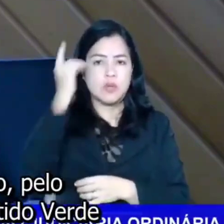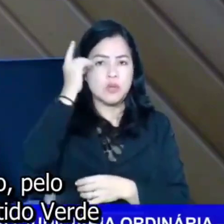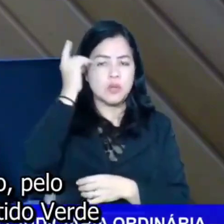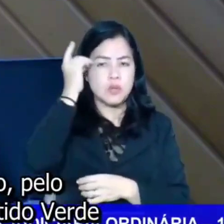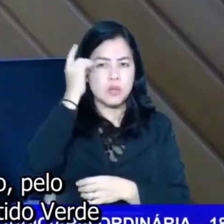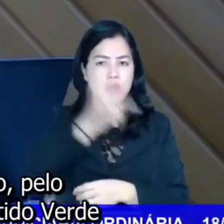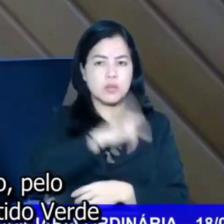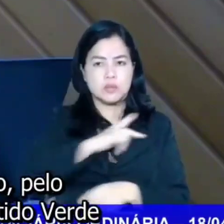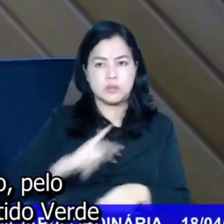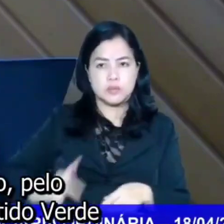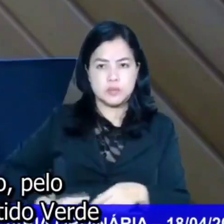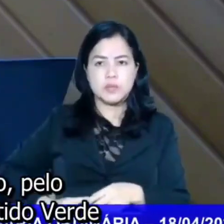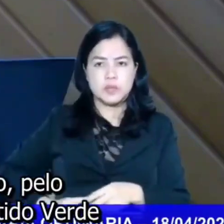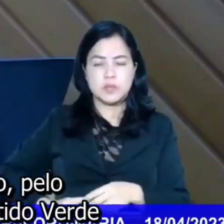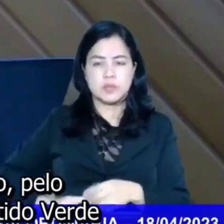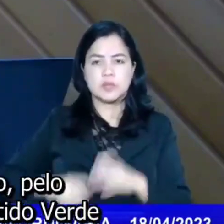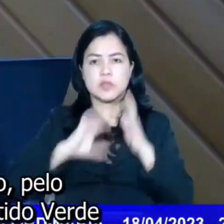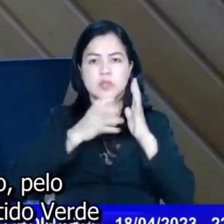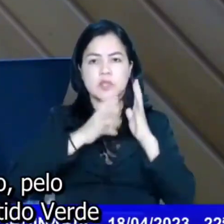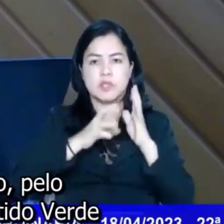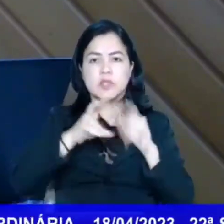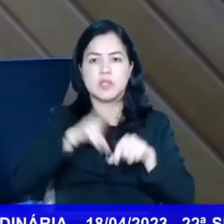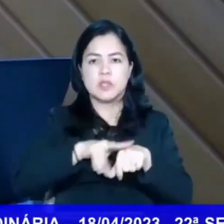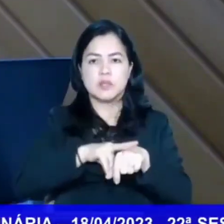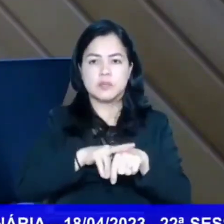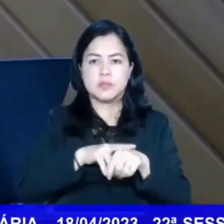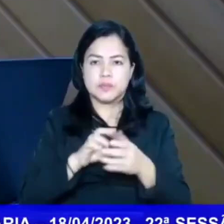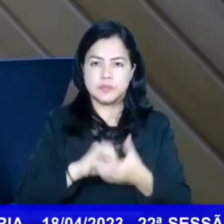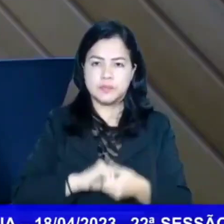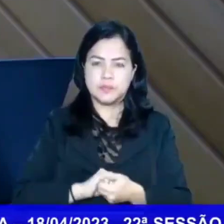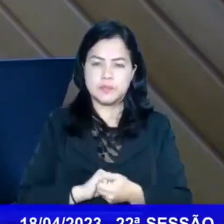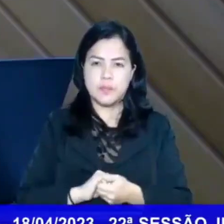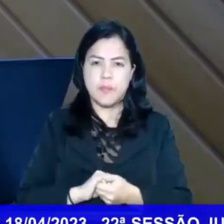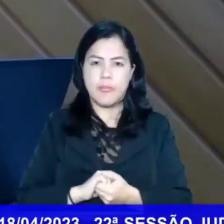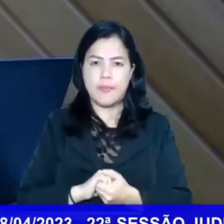do diretório do Partido Nacional, Partido Verde.